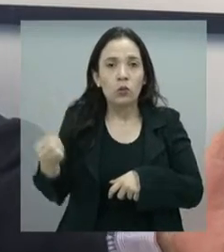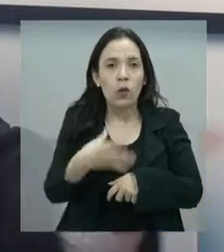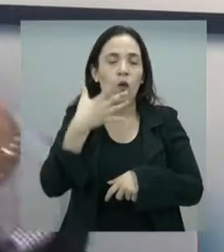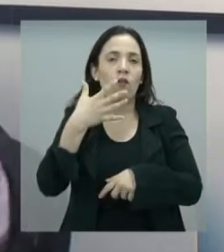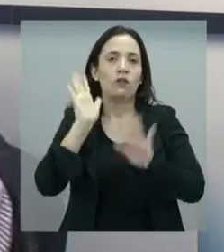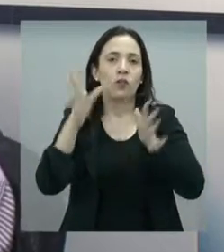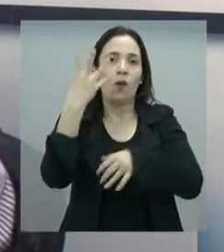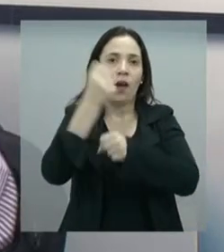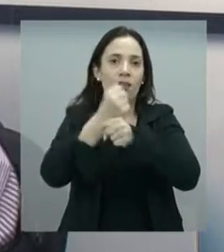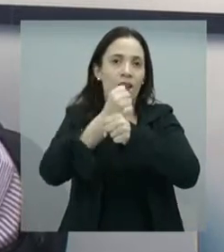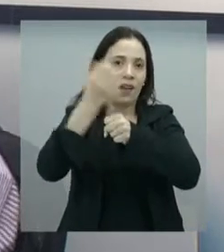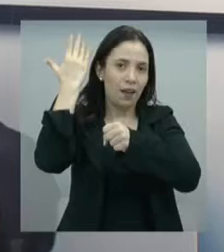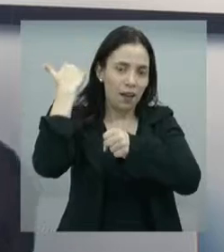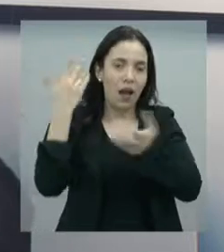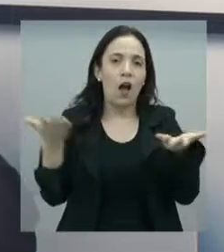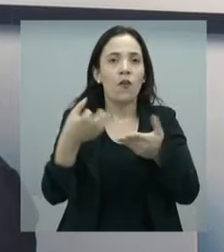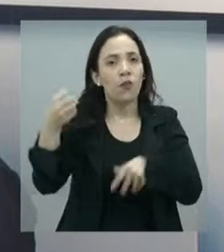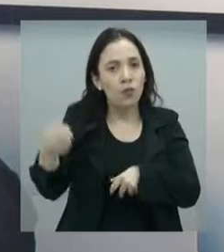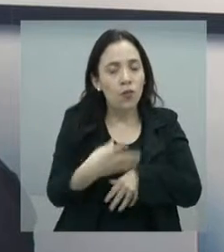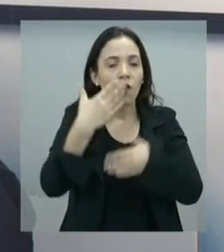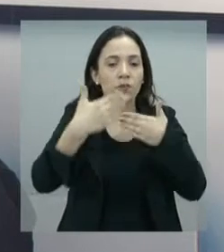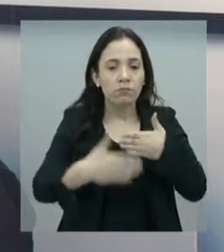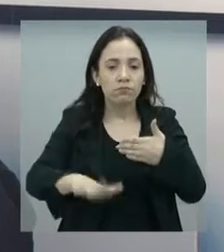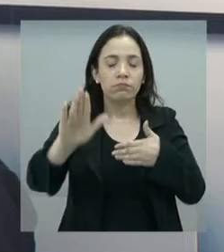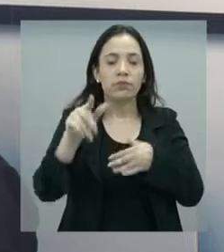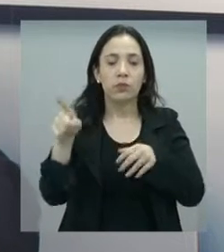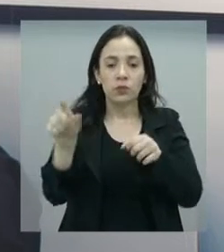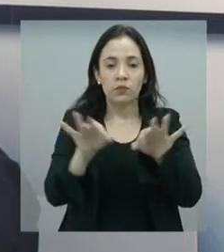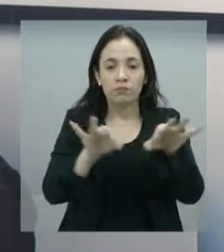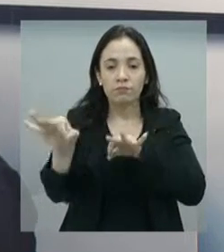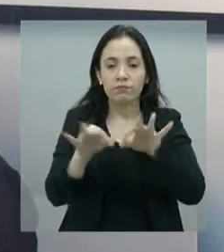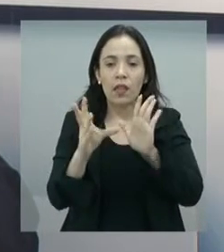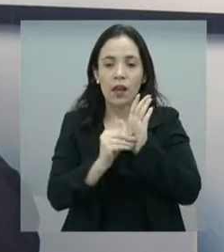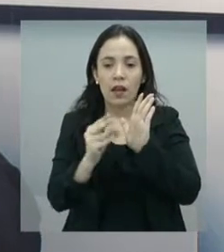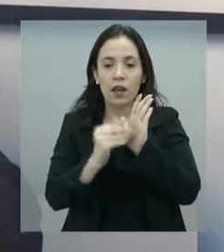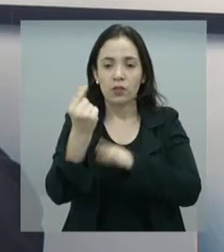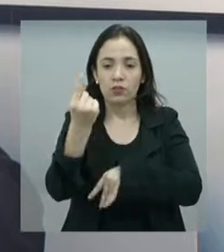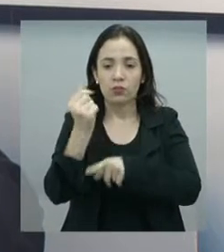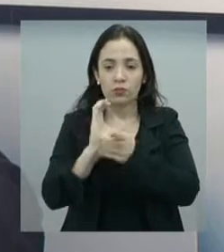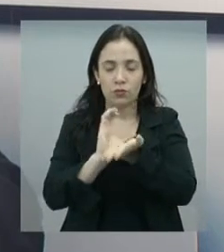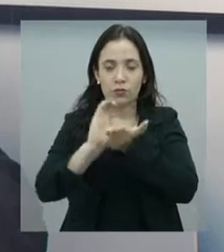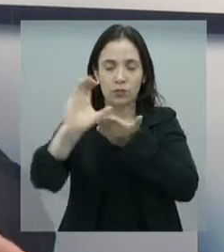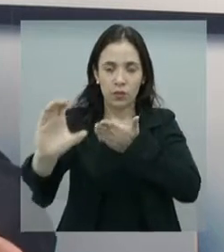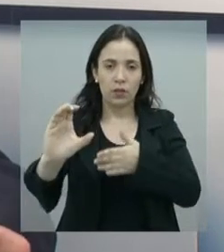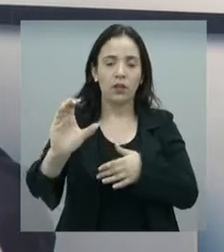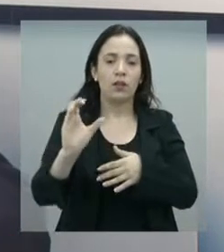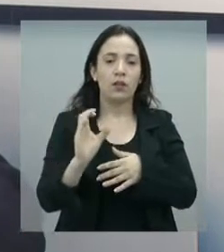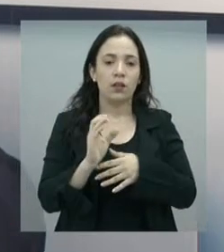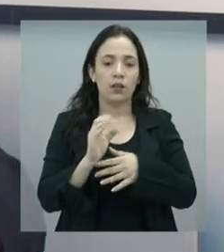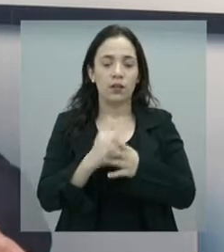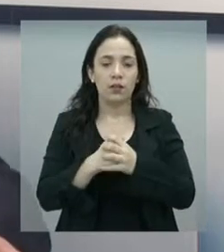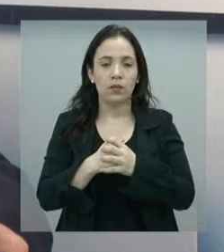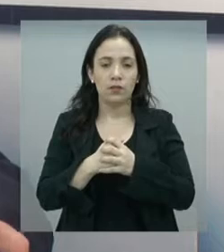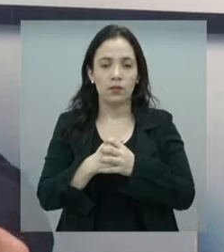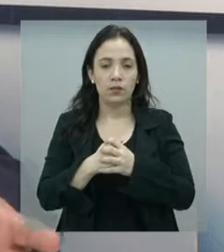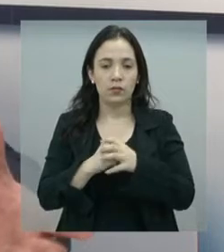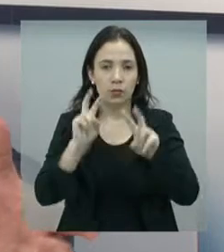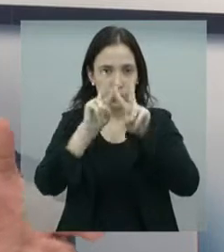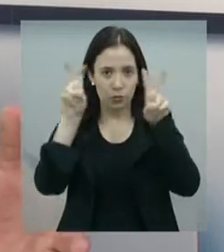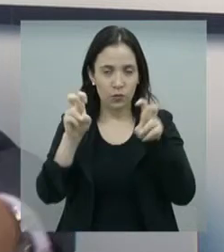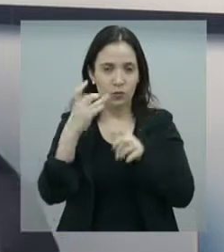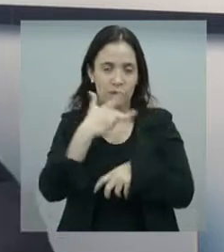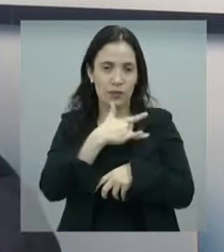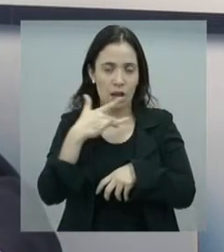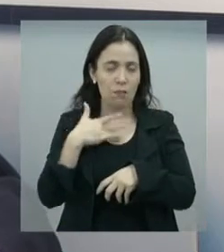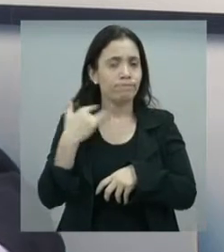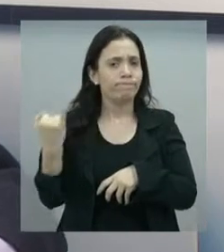verdade. Tá? Inclusive, por exemplo, a emenda dessa aqui que o senhor fez na questão do fomento, do financiamento da